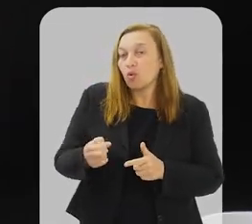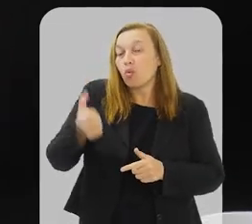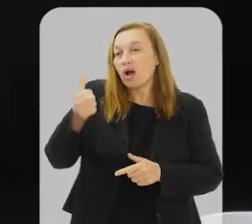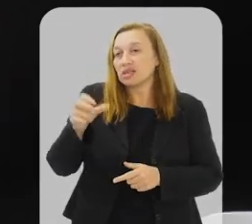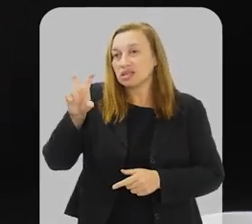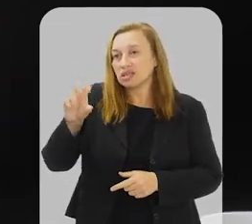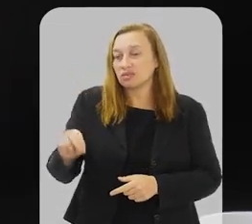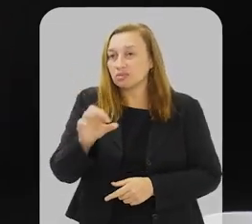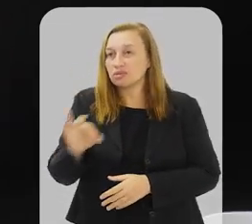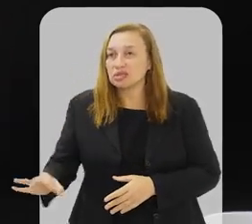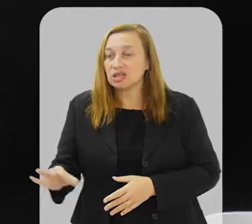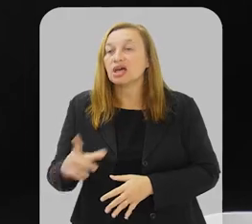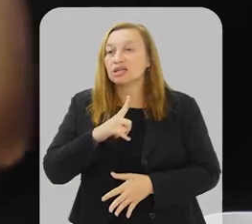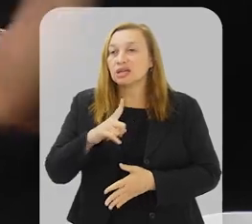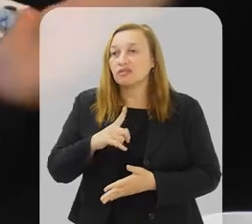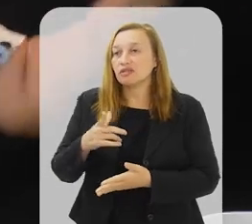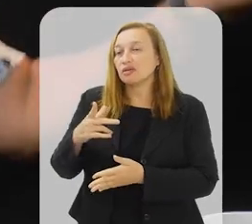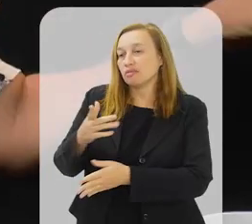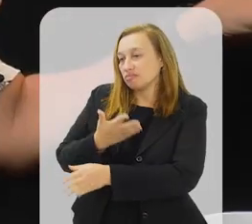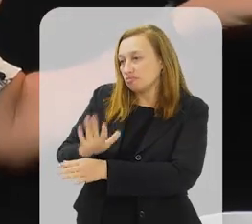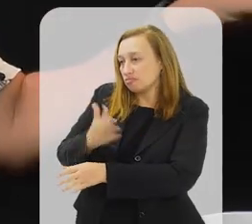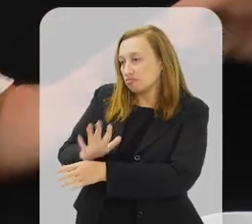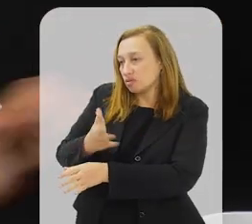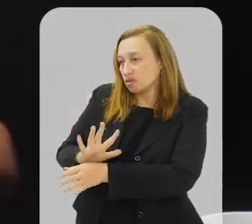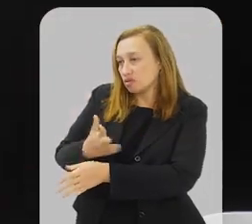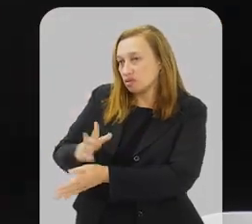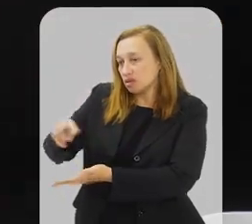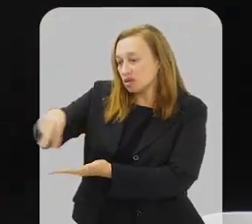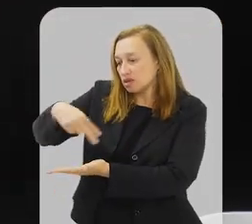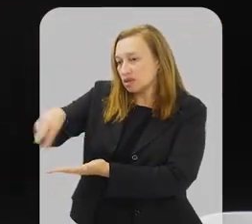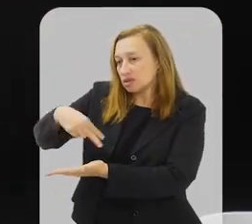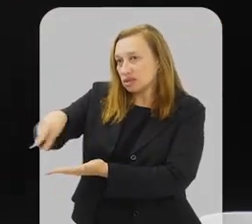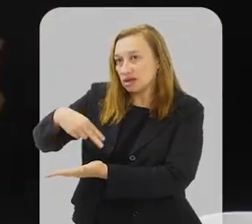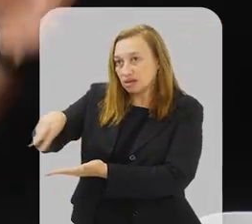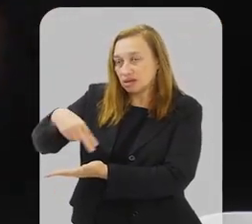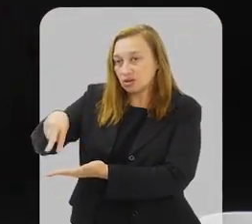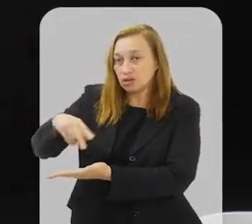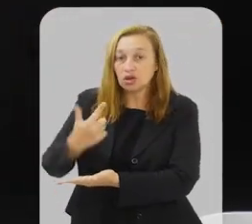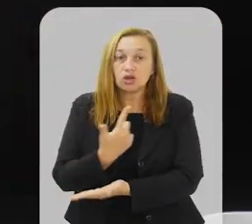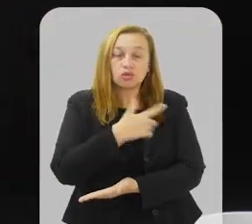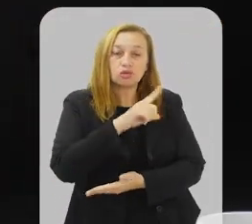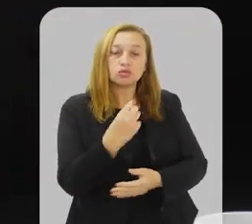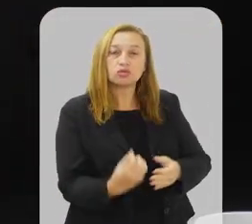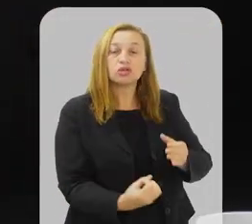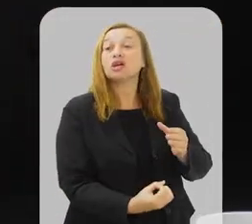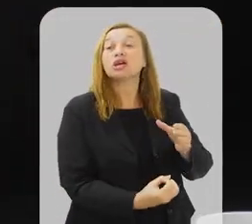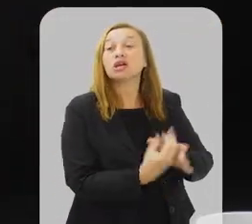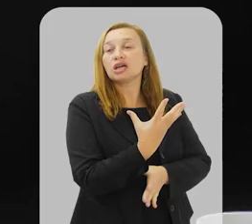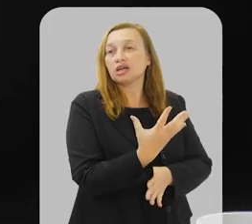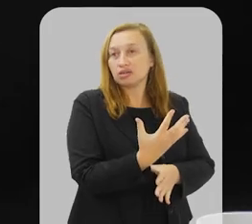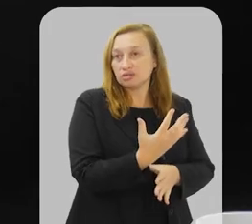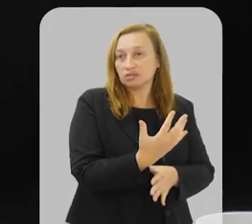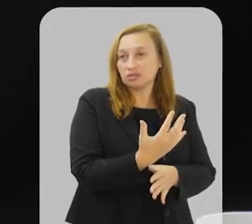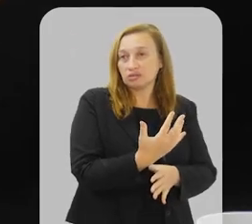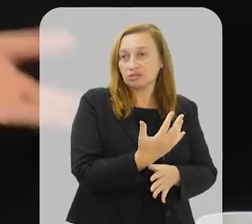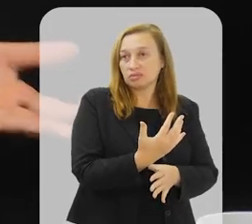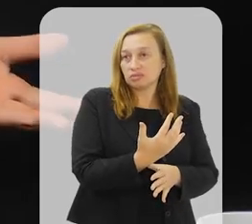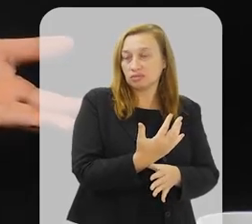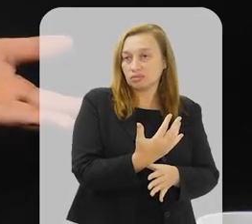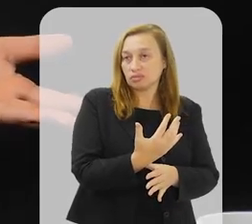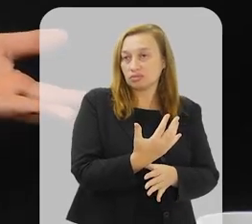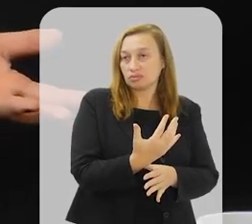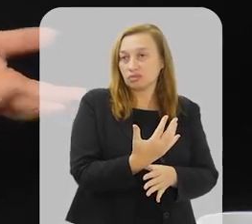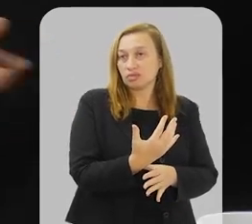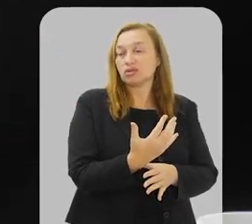80% porque a gente tinha gente ensaiando e gente criando quando juntava fantasia a coreografia não batia em